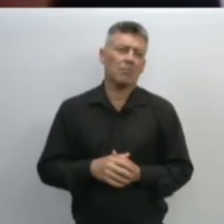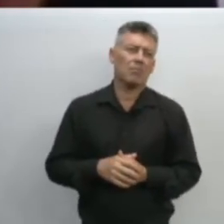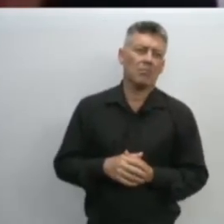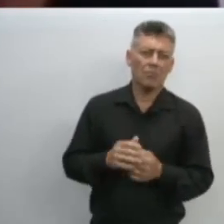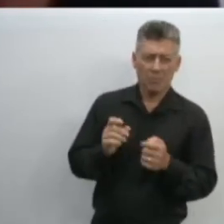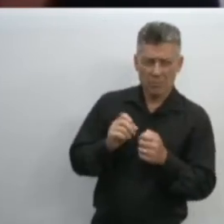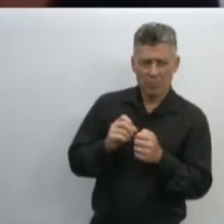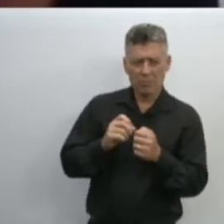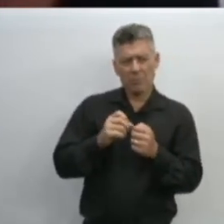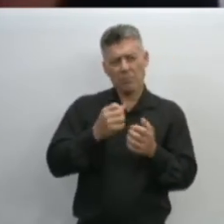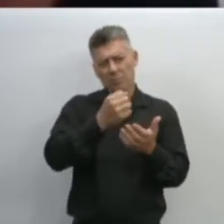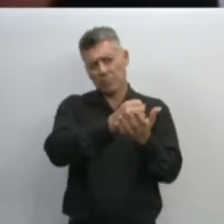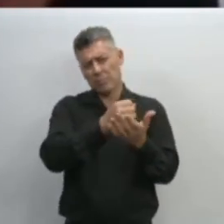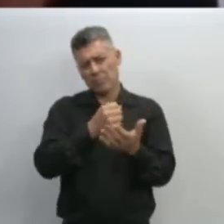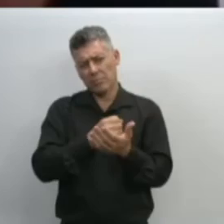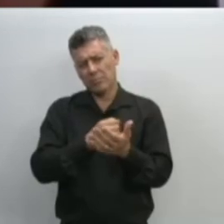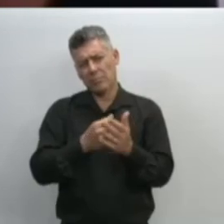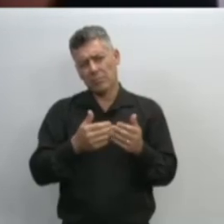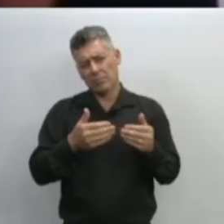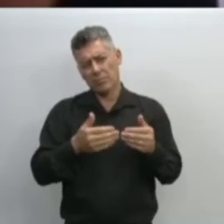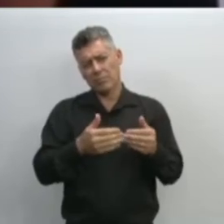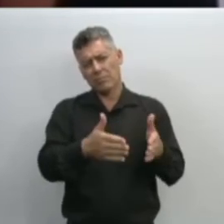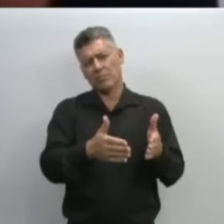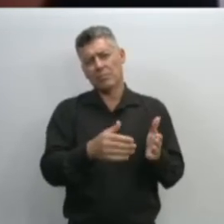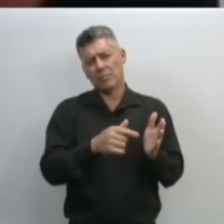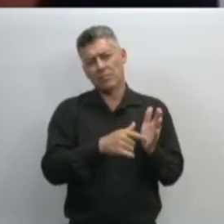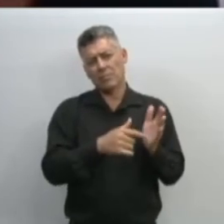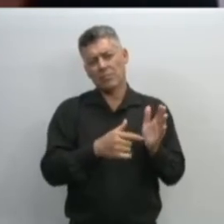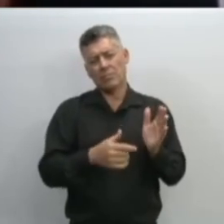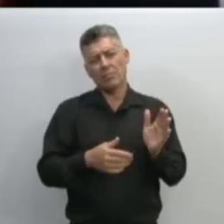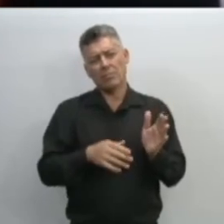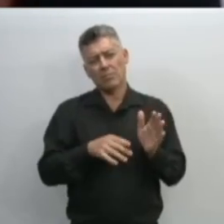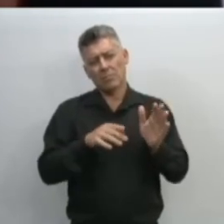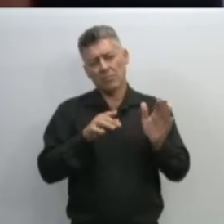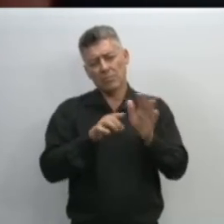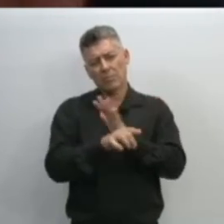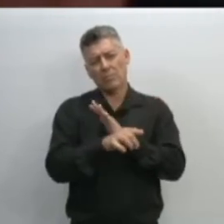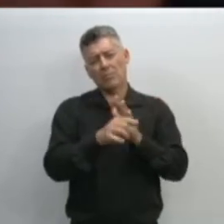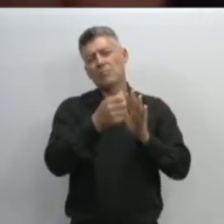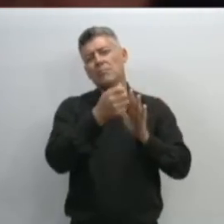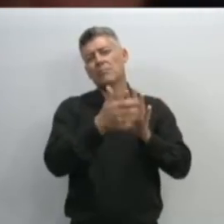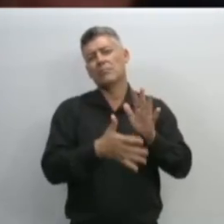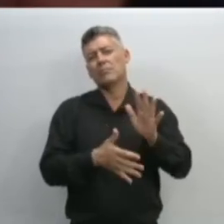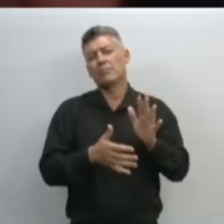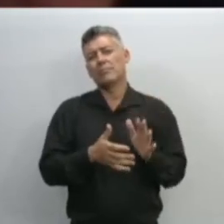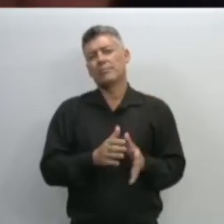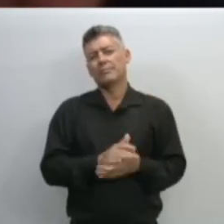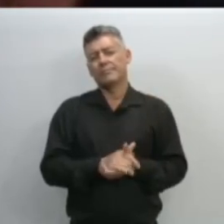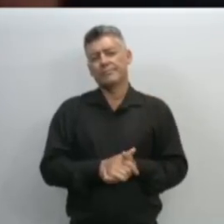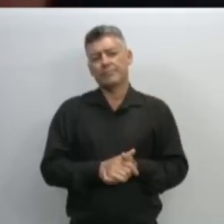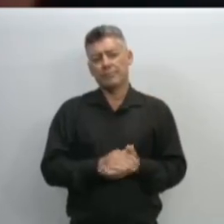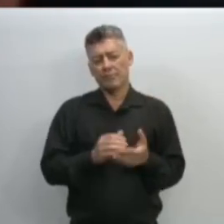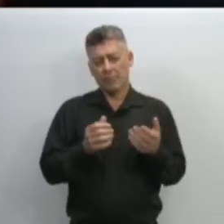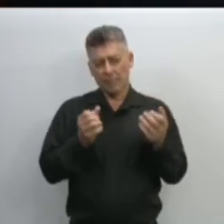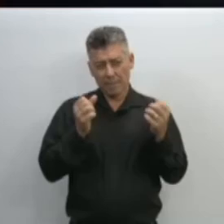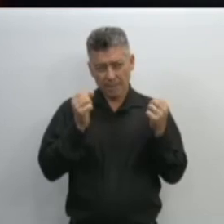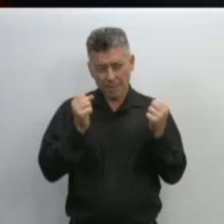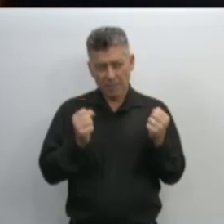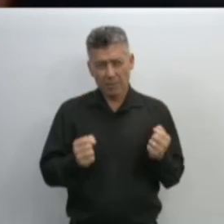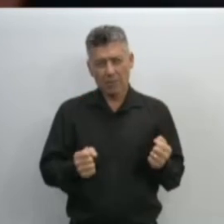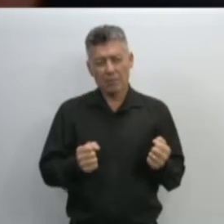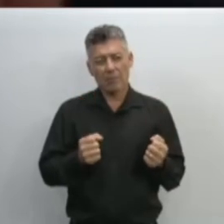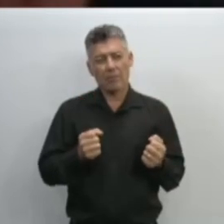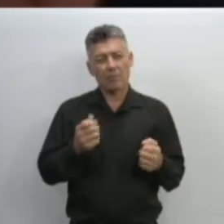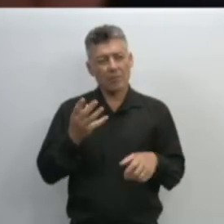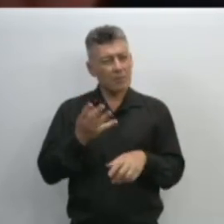última edição, fez uma introdução, Brisa, e no qual ele fala, digamos, do peso, né, não